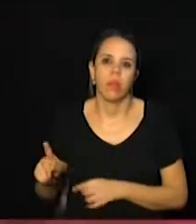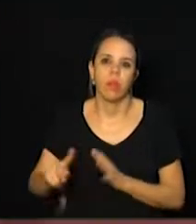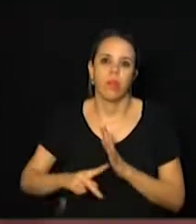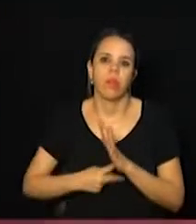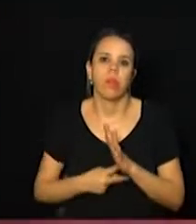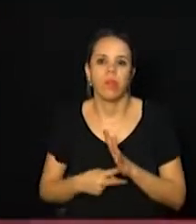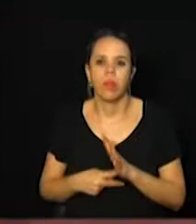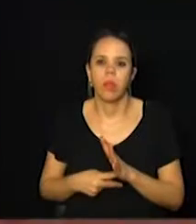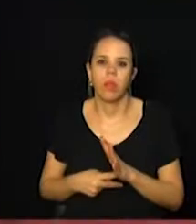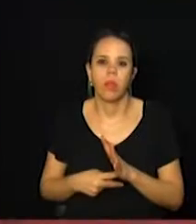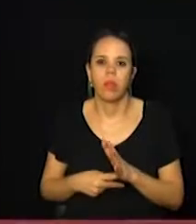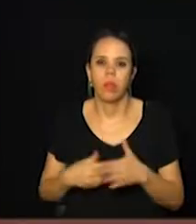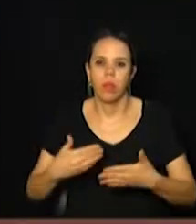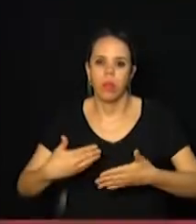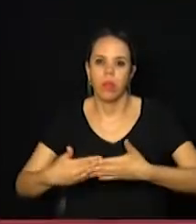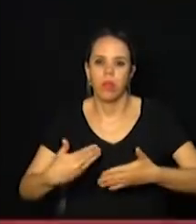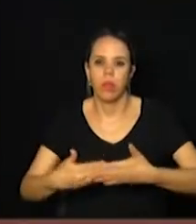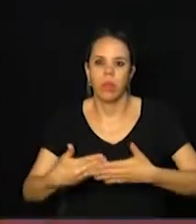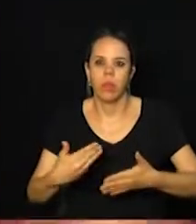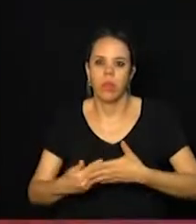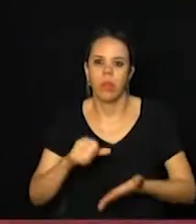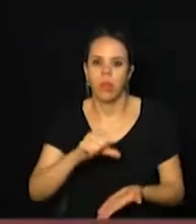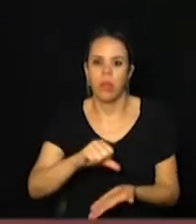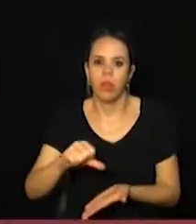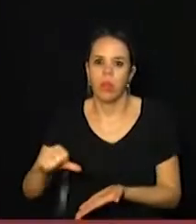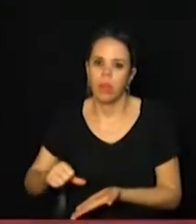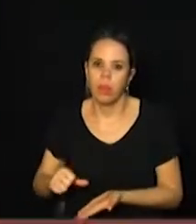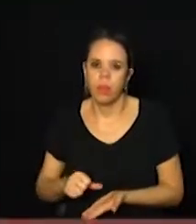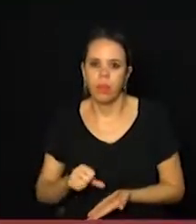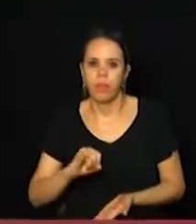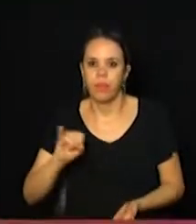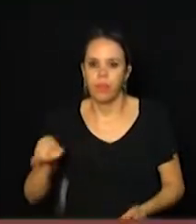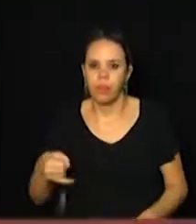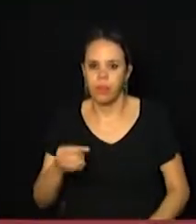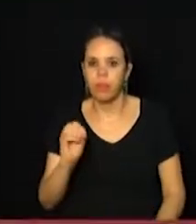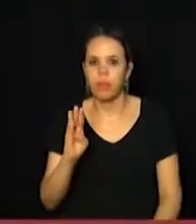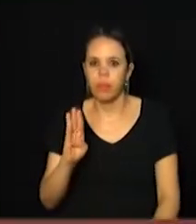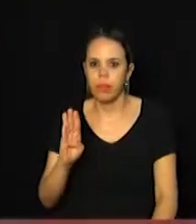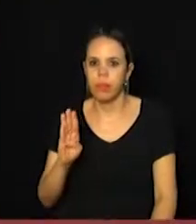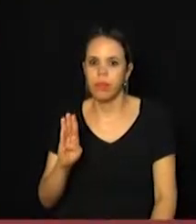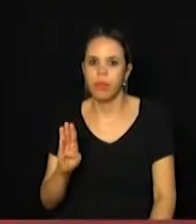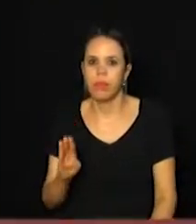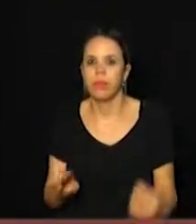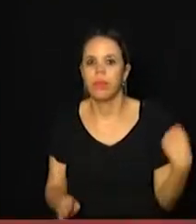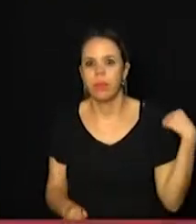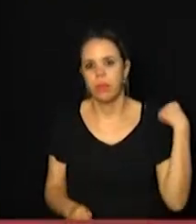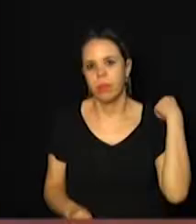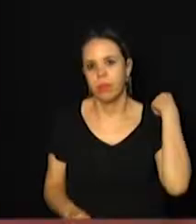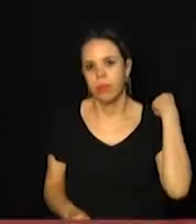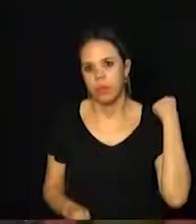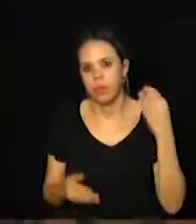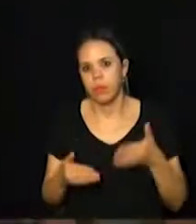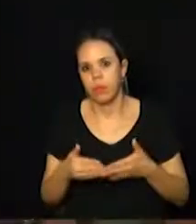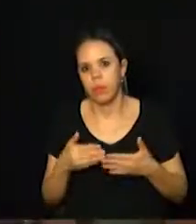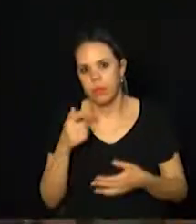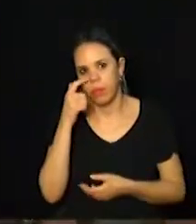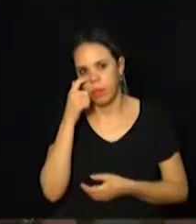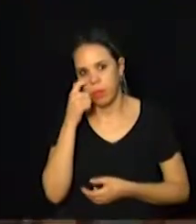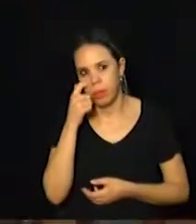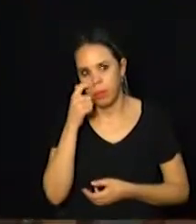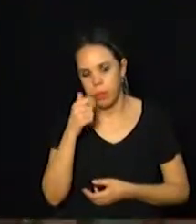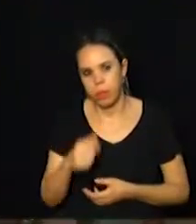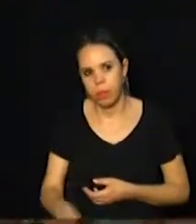sindicato dos frentistas de Ribeirão Preto e região Joabe Valença de Oliveira por favor jovem